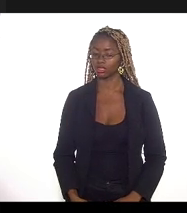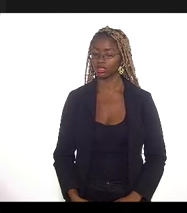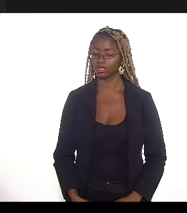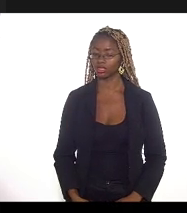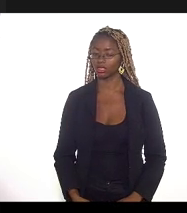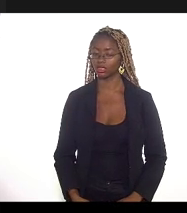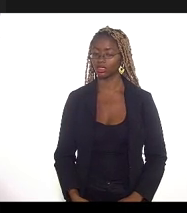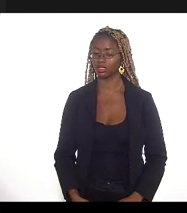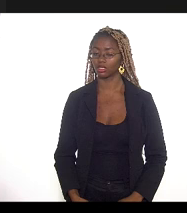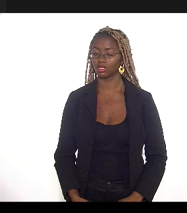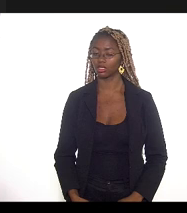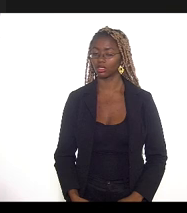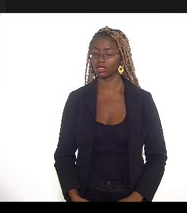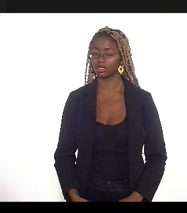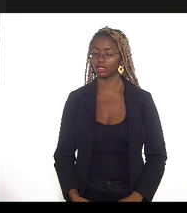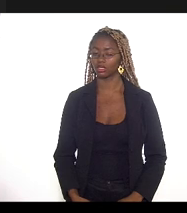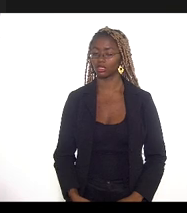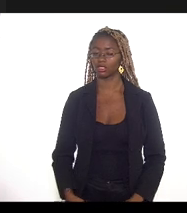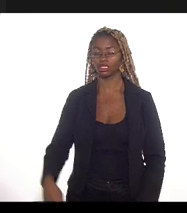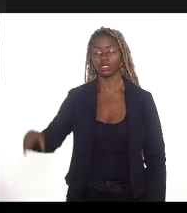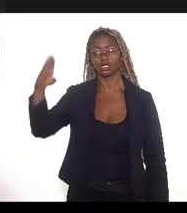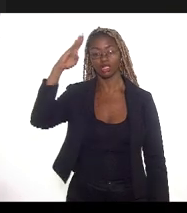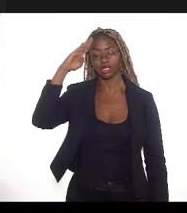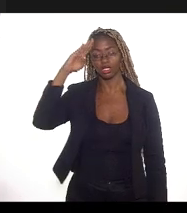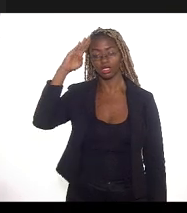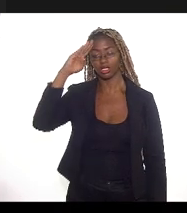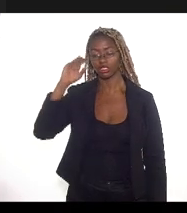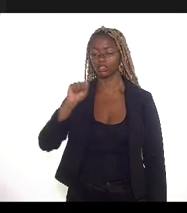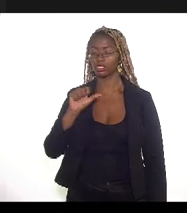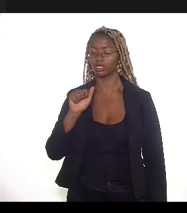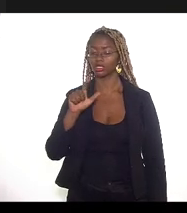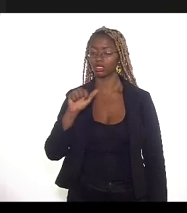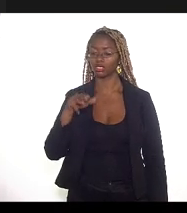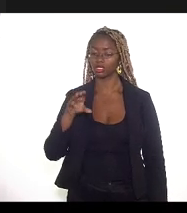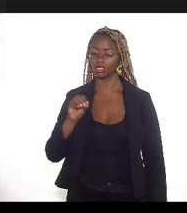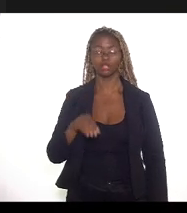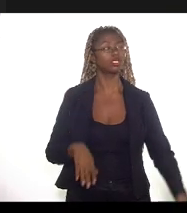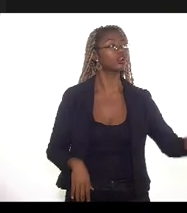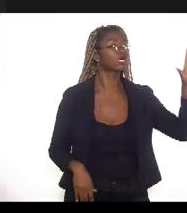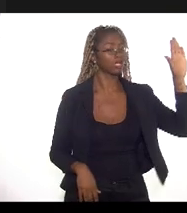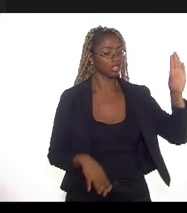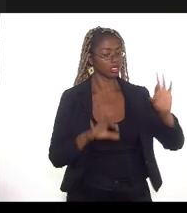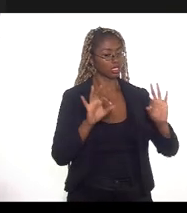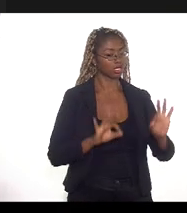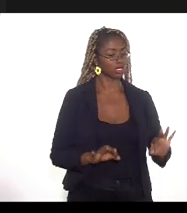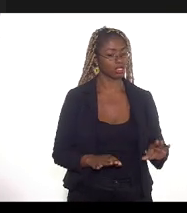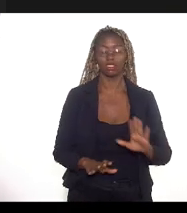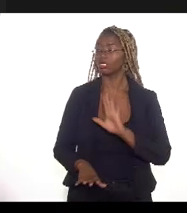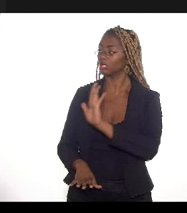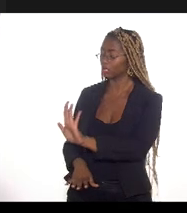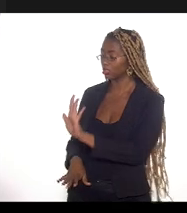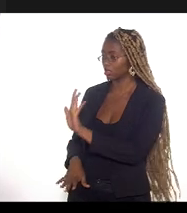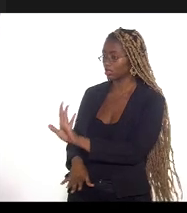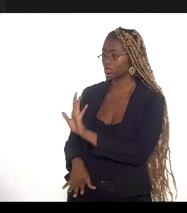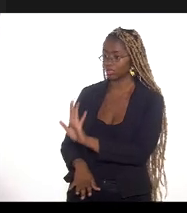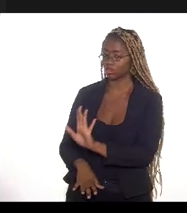A comissão seguinte. Deputado Coronel Salema. Presidente, é uma questão de ordem, presidente. Já,